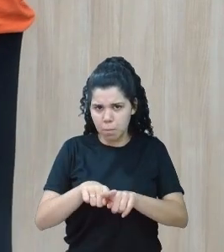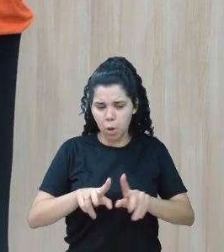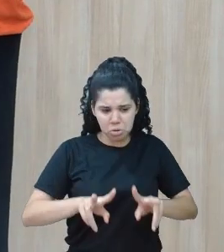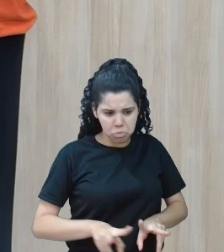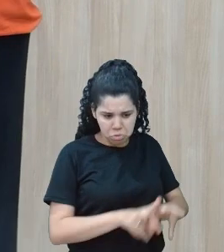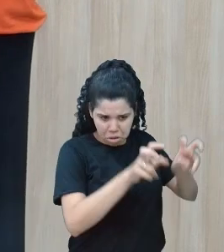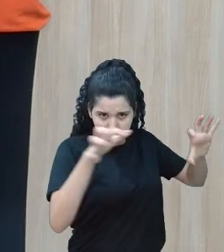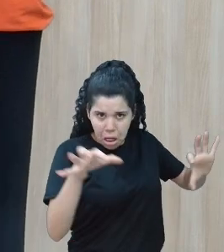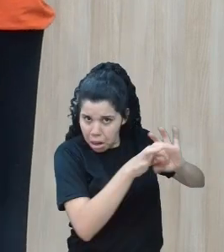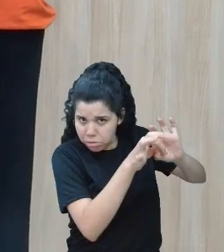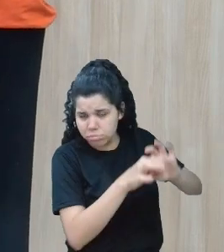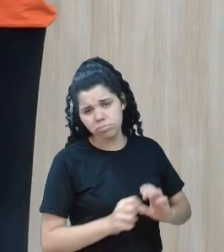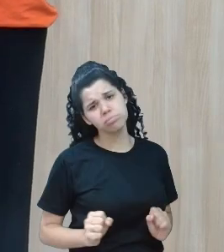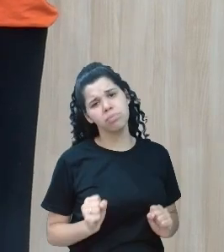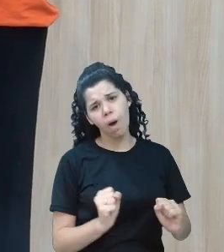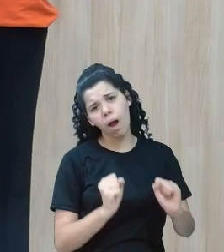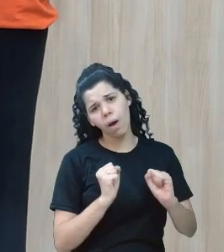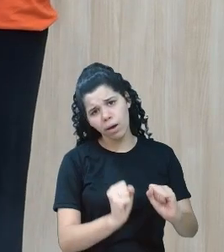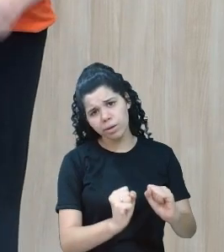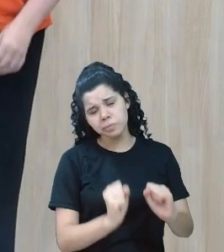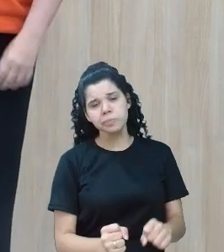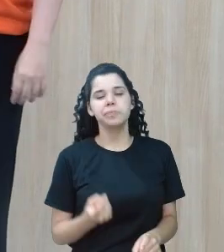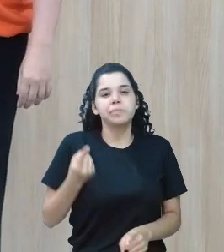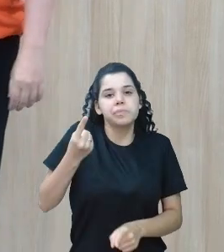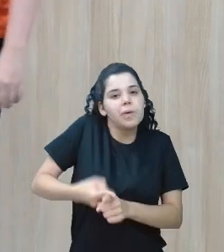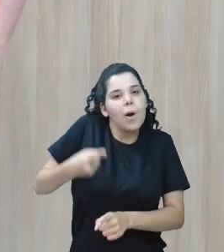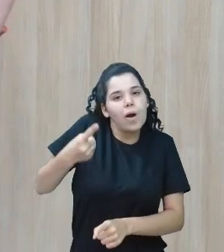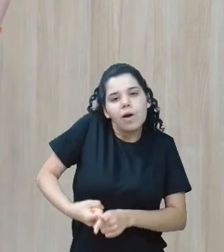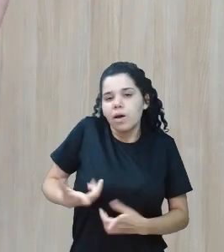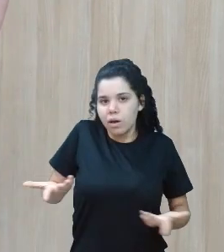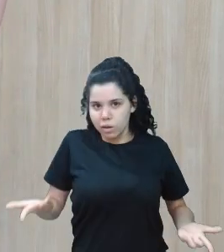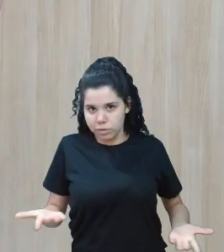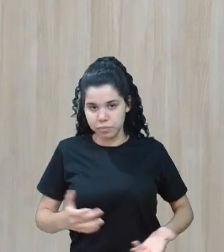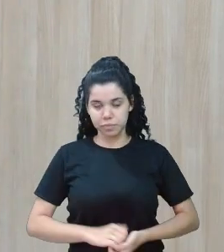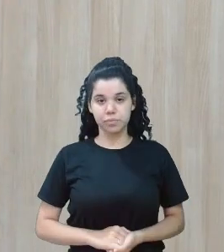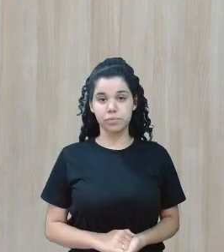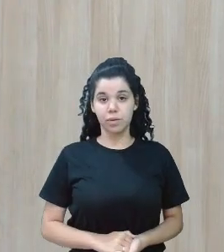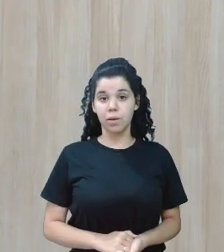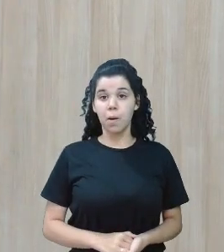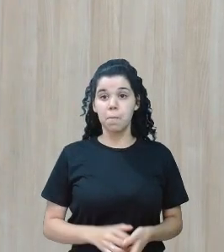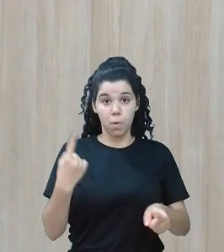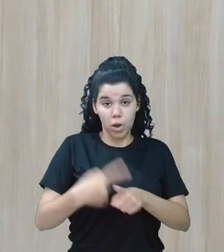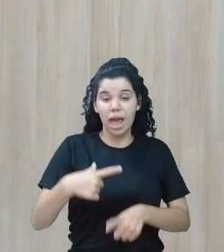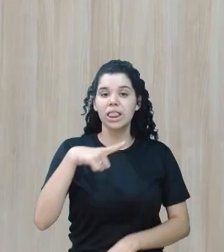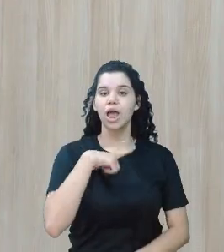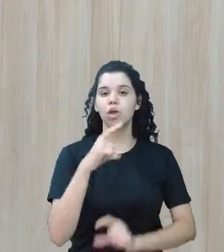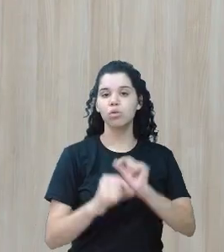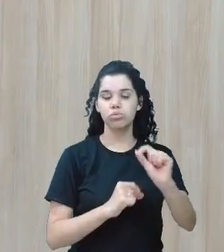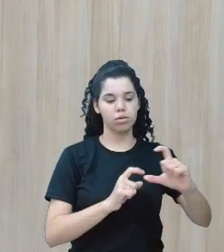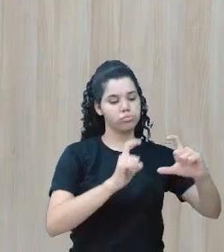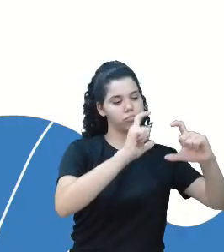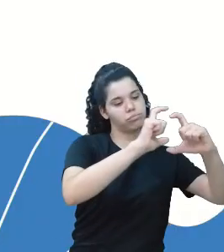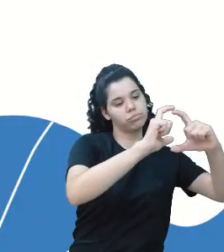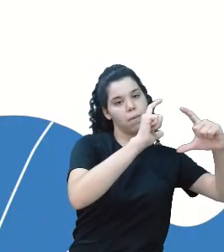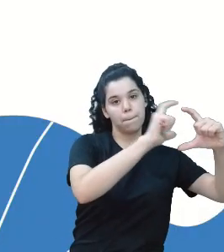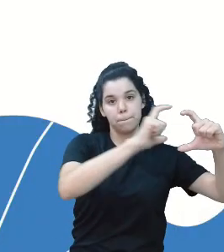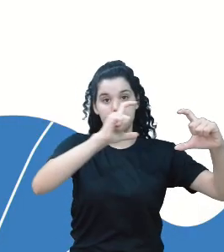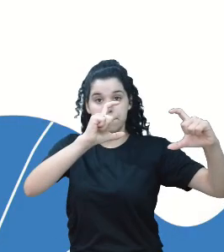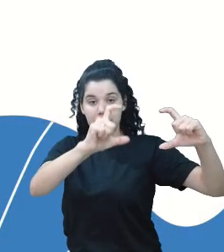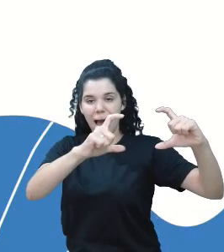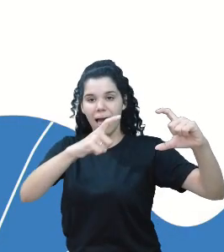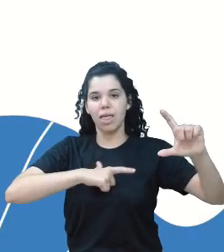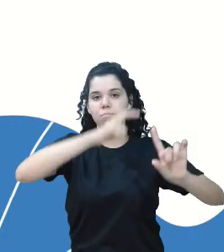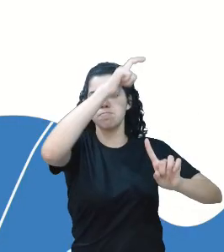descritor? Tranquilamente, tá? Por que serviria para outro descritor? Porque você tem, nos 2 primeiros quadrinhos,